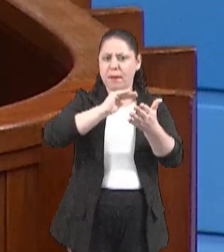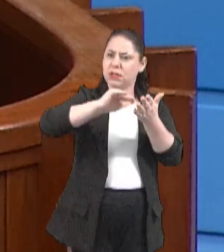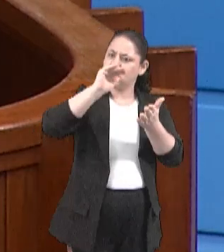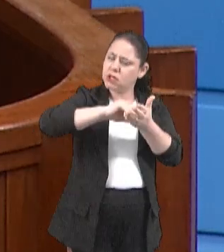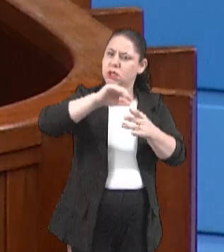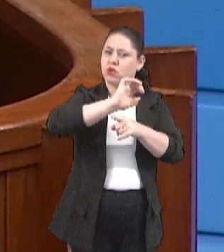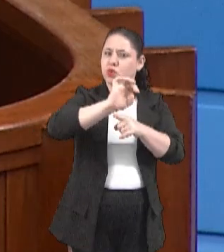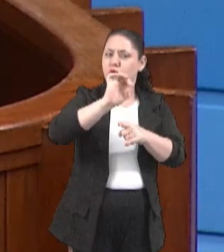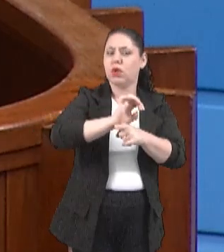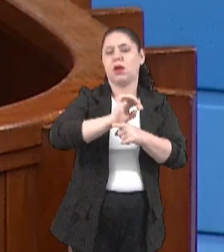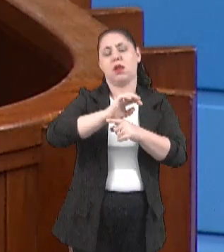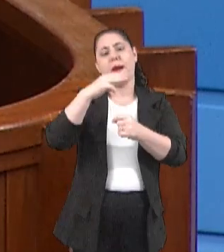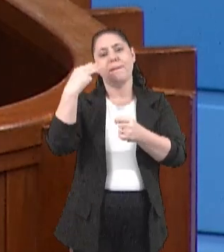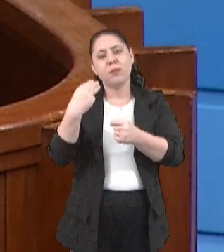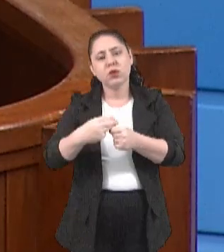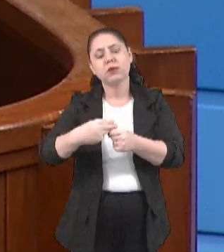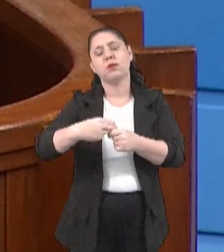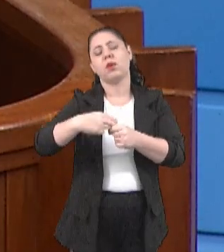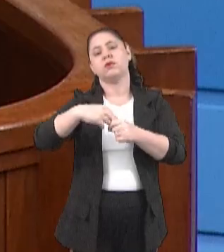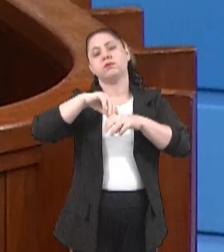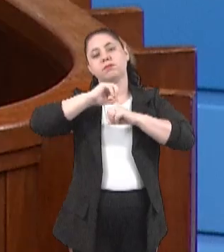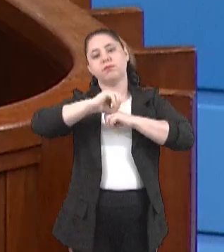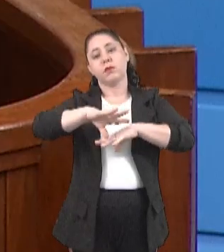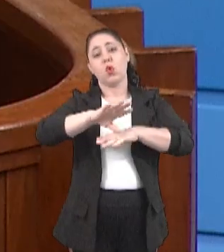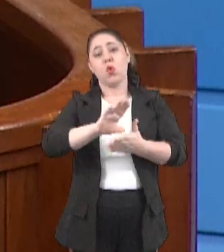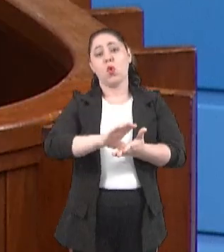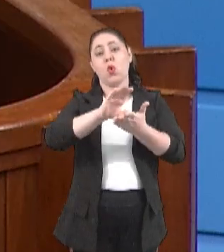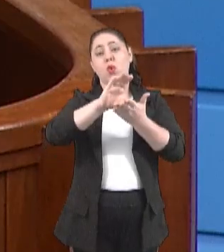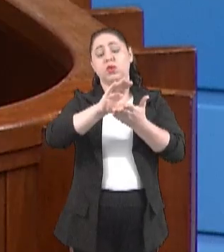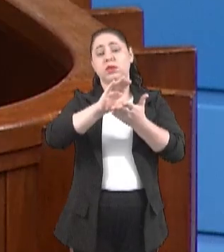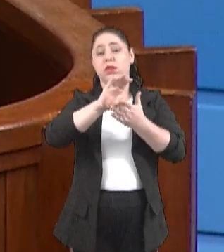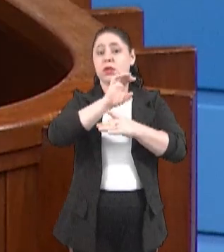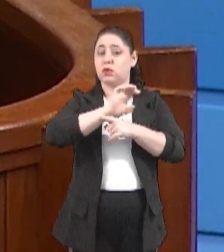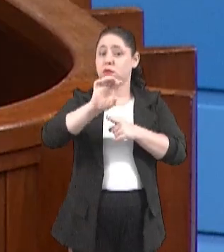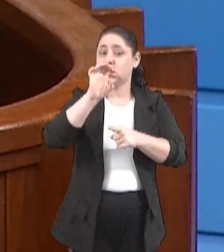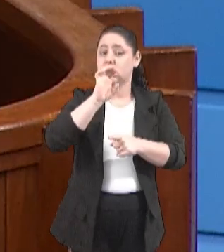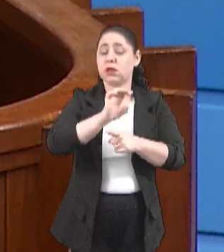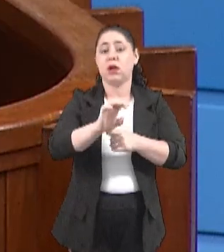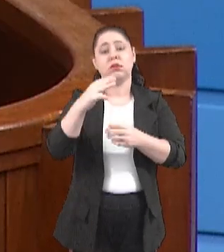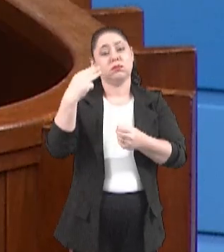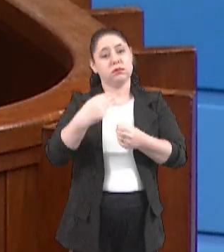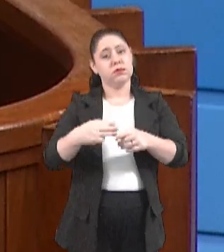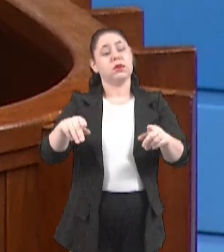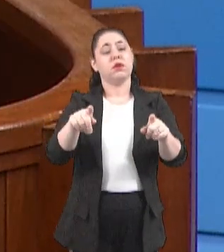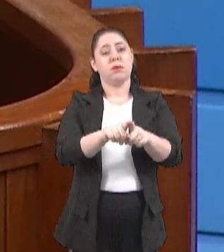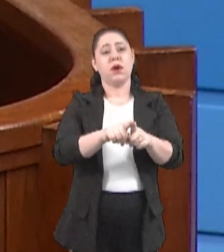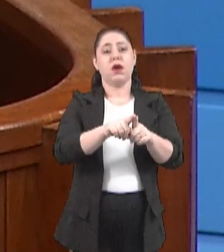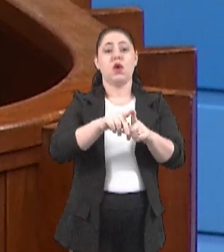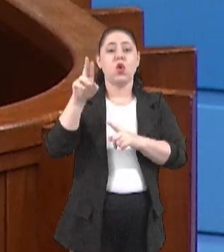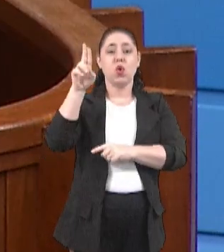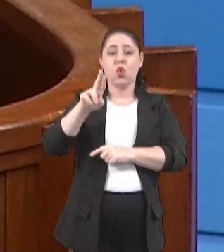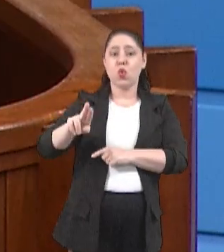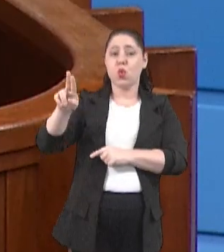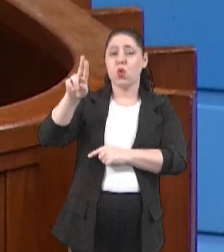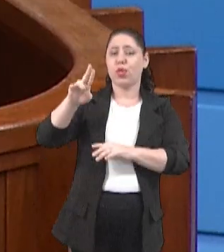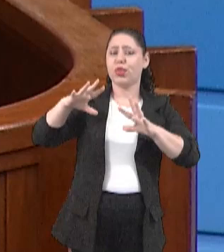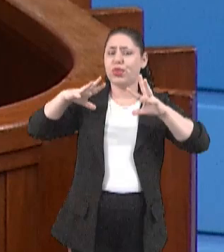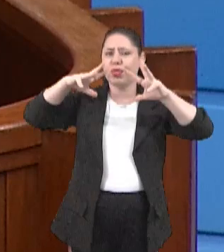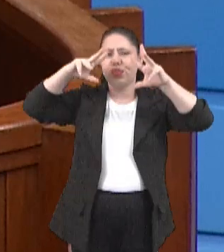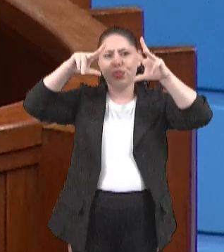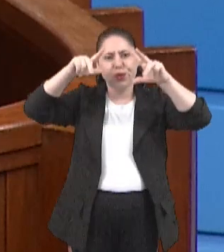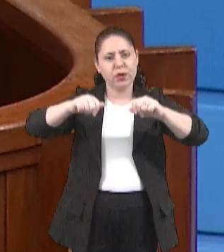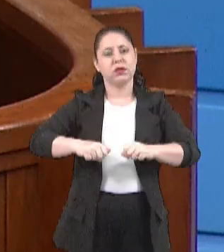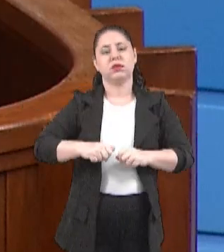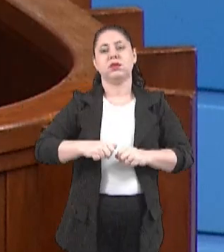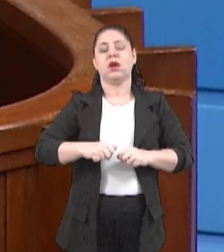Estadual de Educação, a Secretaria Municipal, o Conselho Estadual e Municipal, as universidades, vamos